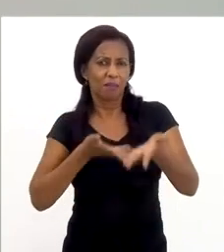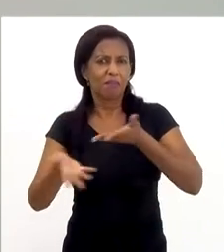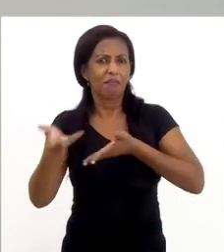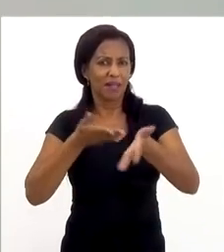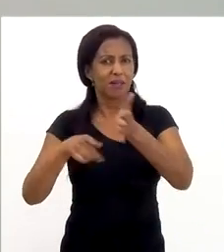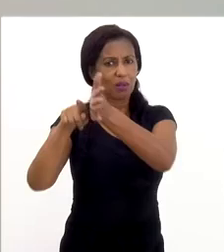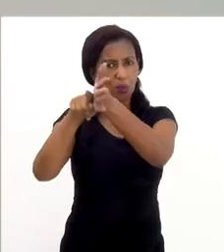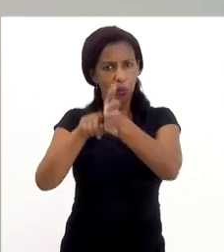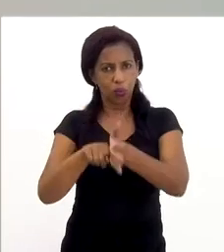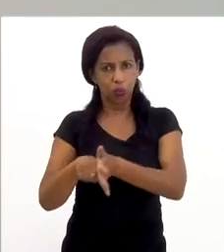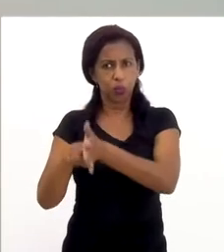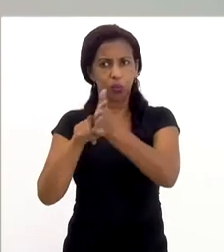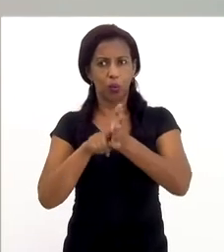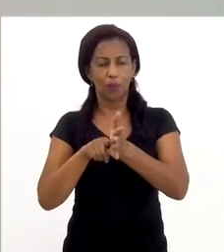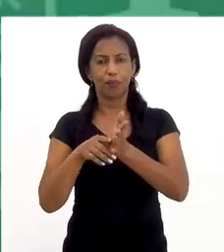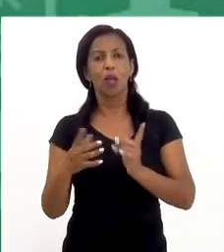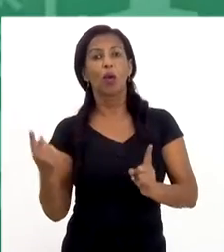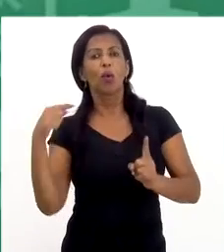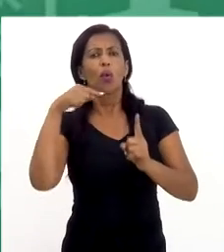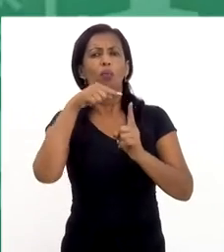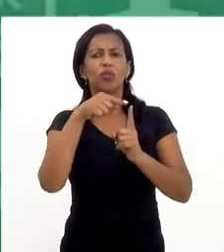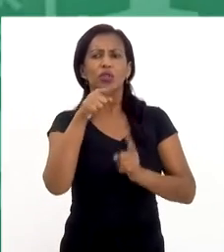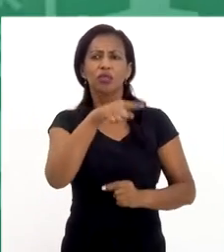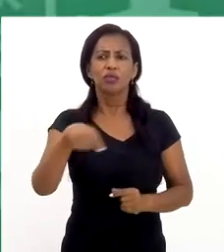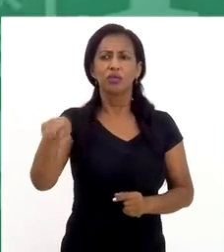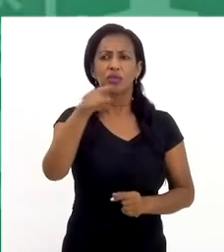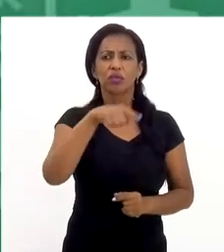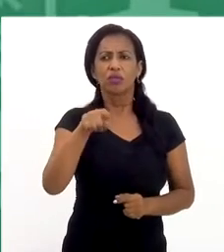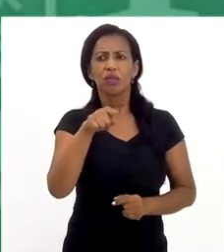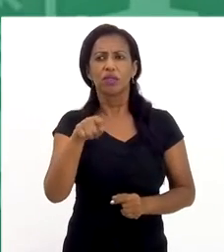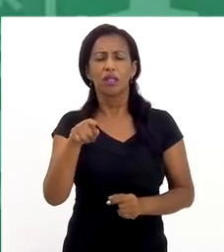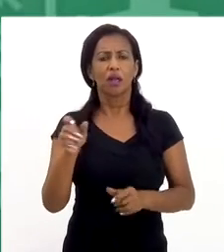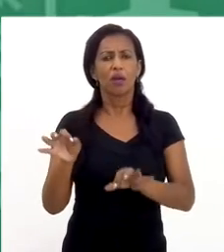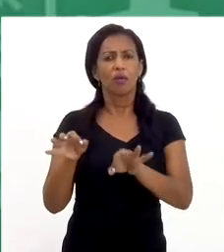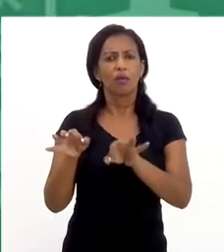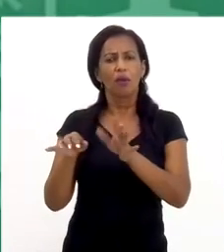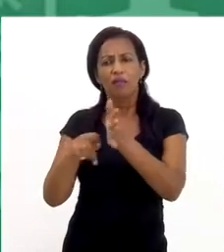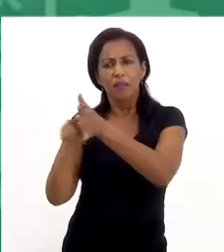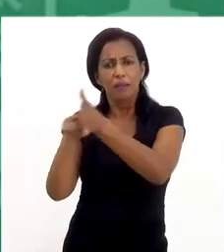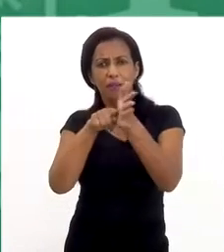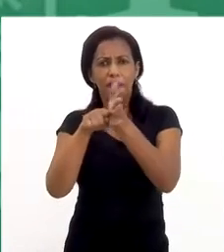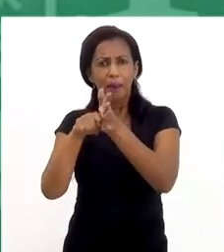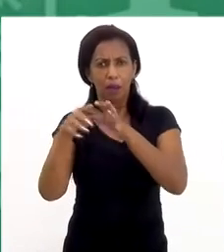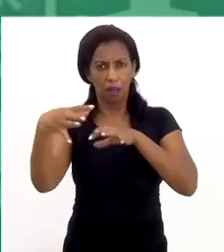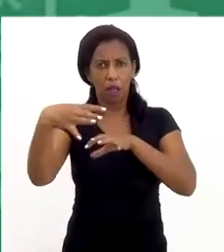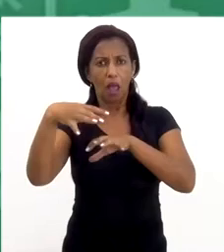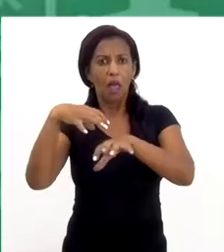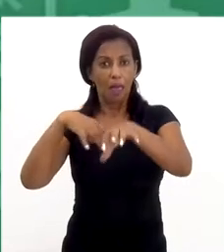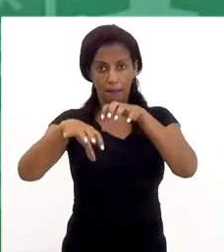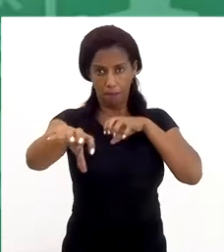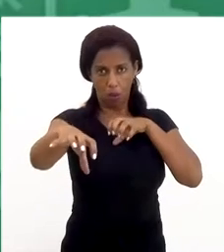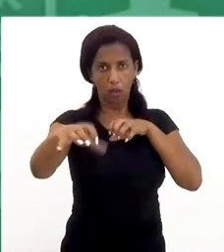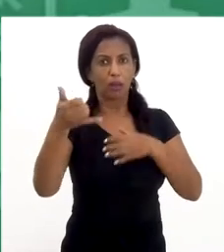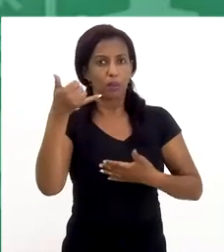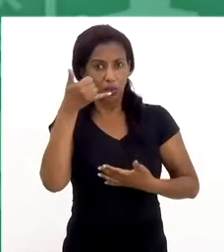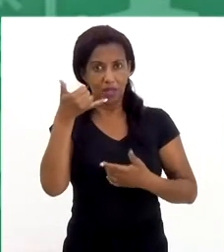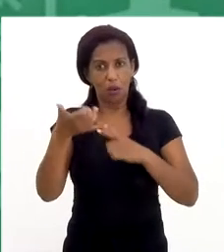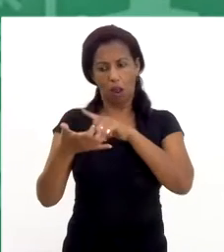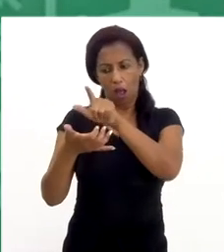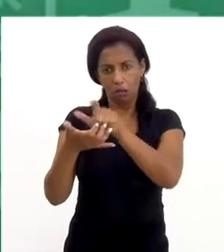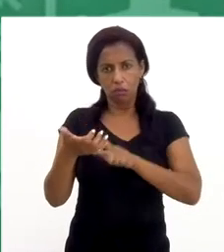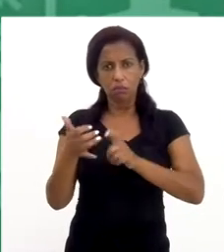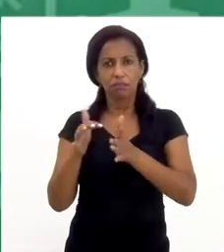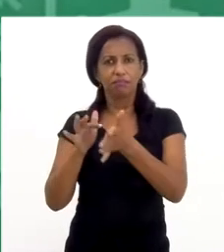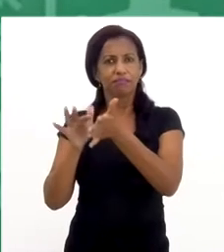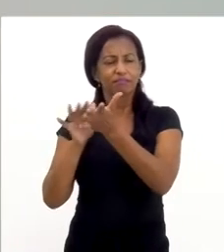em relação a participação da pesquisa Ou seja que eles tinham o objetivo de vocês é fazer essa foi fazer essa pesquisa de forma virtual aí né pelo